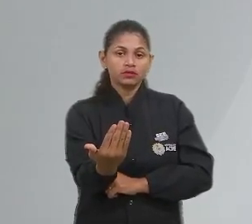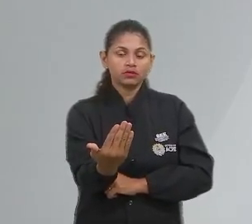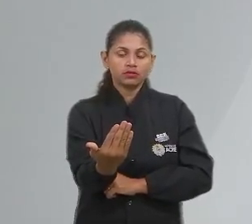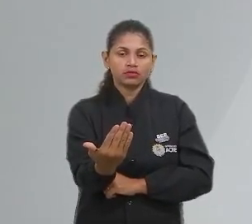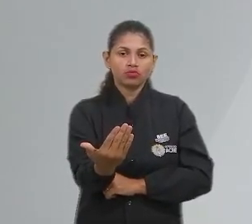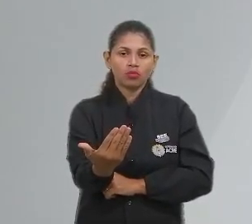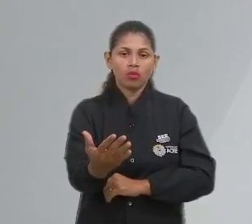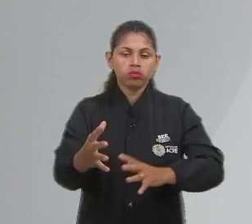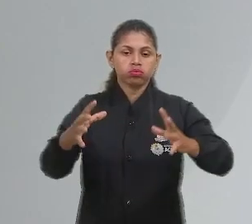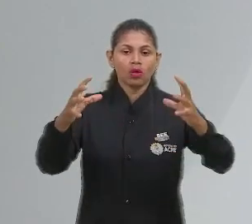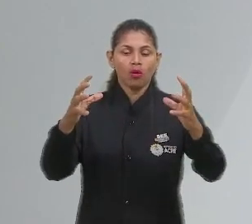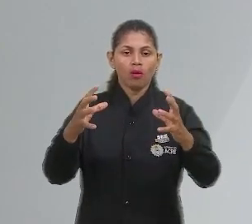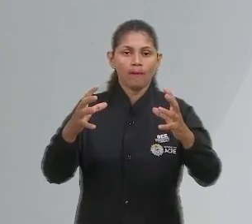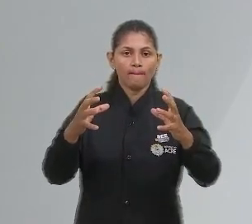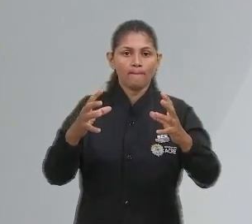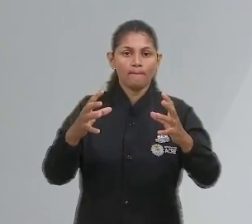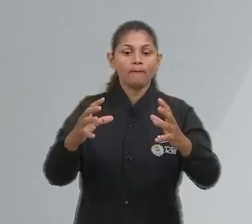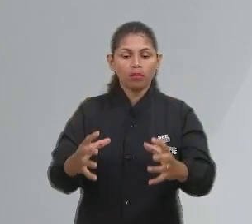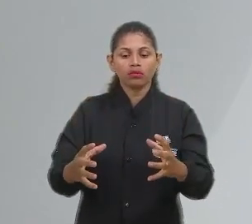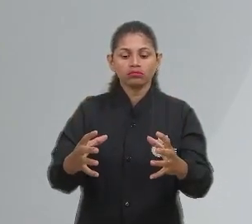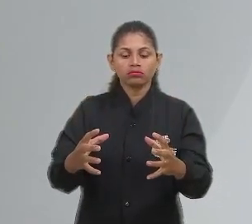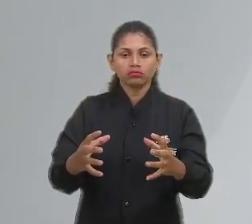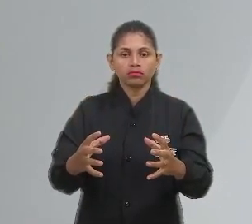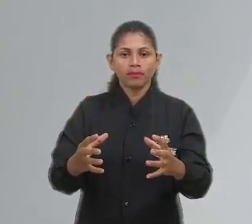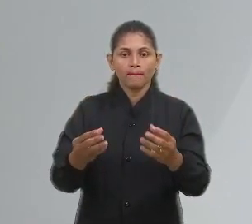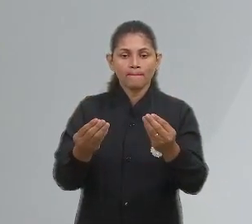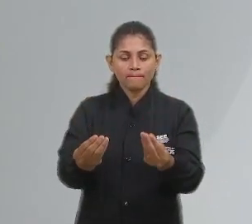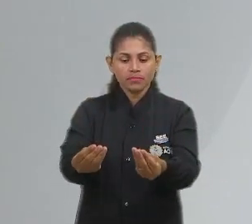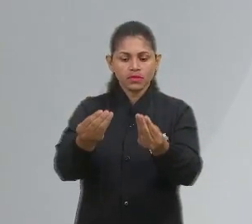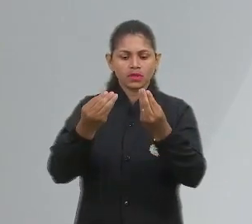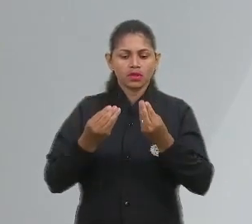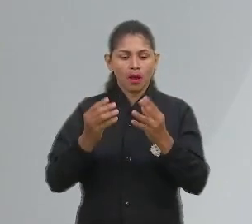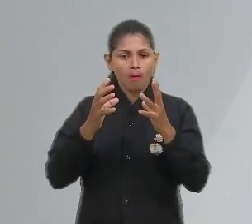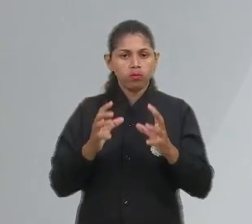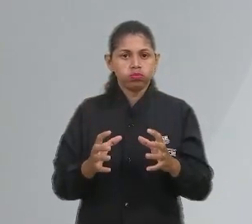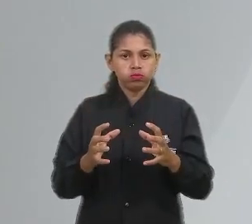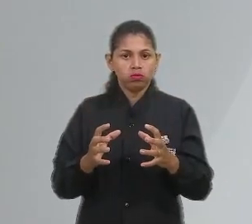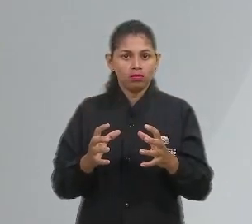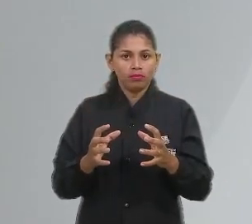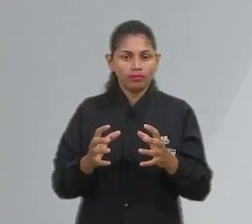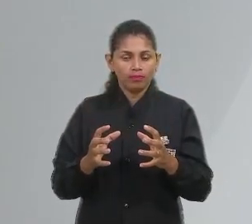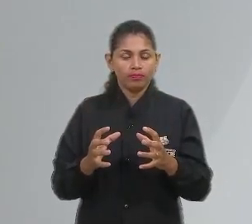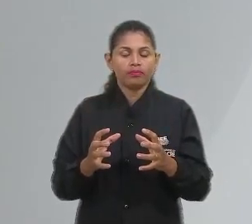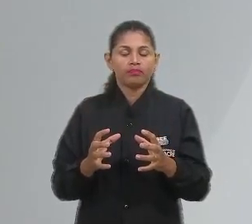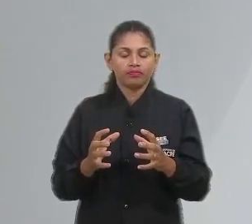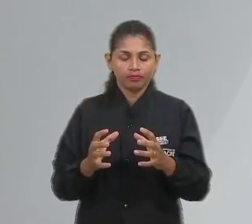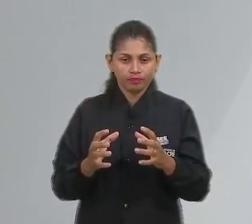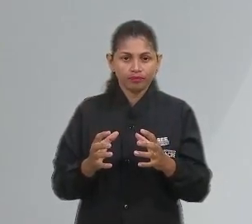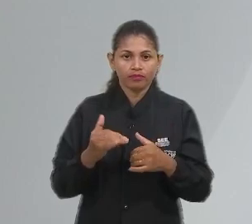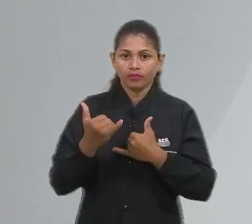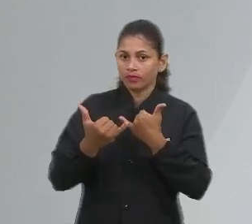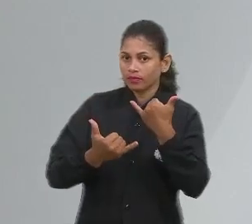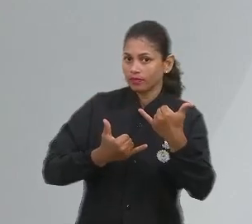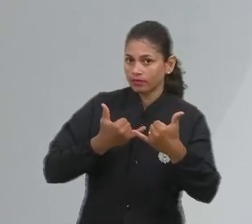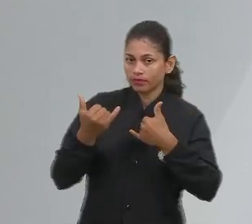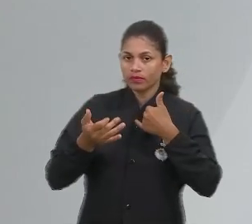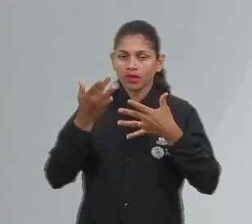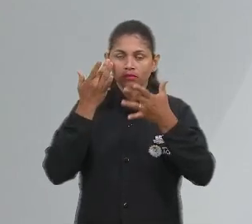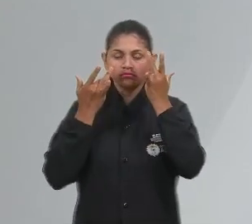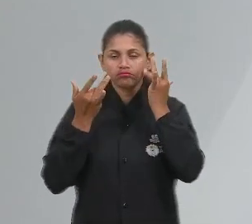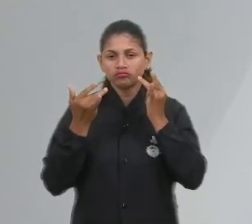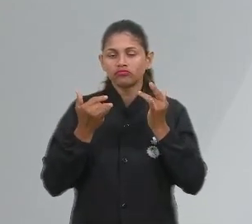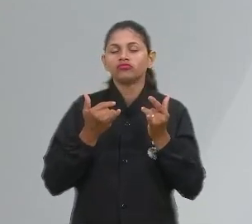uma bola é muito fácil, me dá a bola, né? No jogo teatral a gente se trabalha muito com o